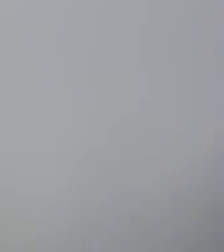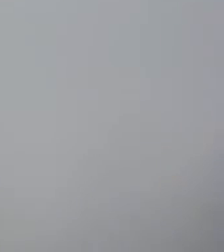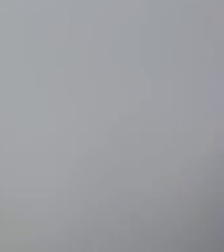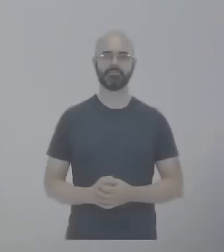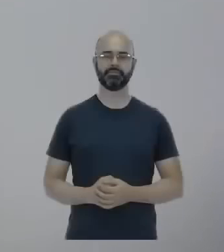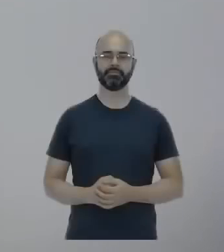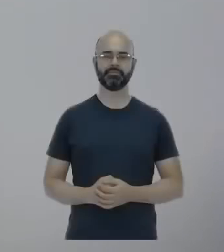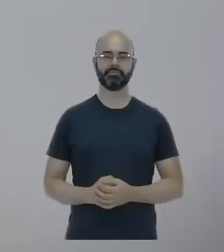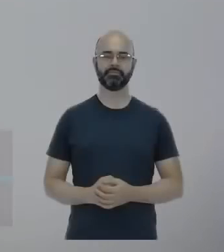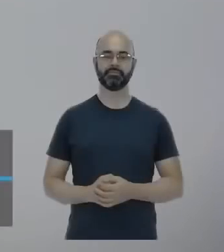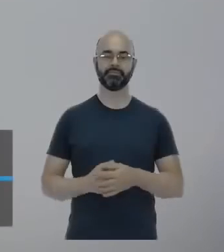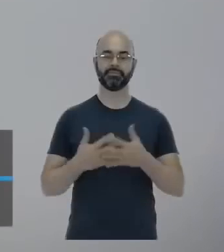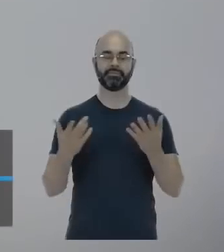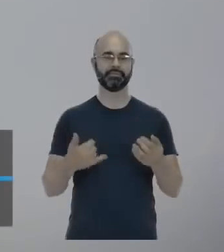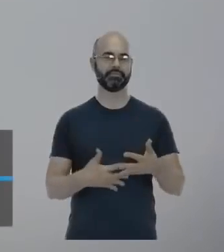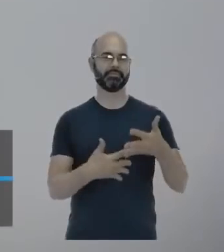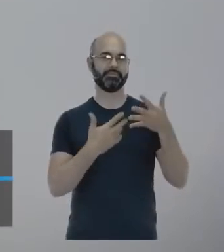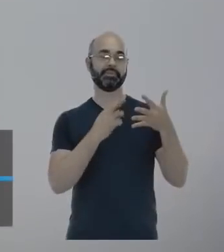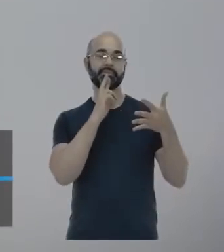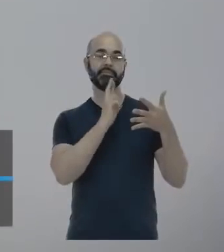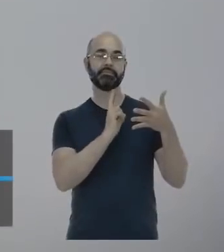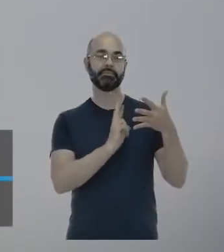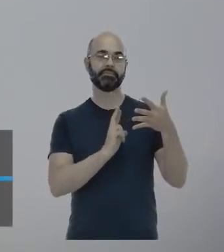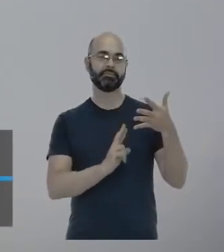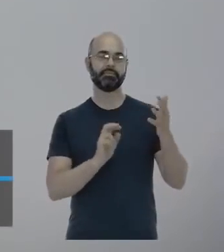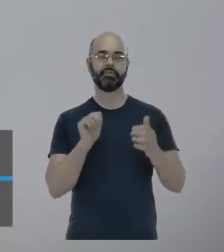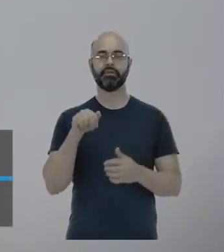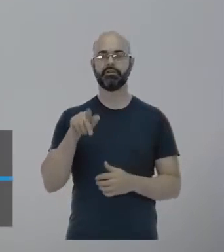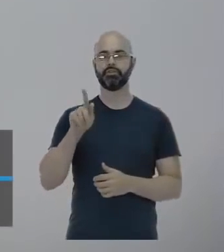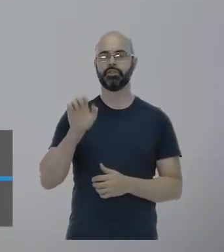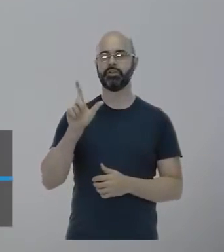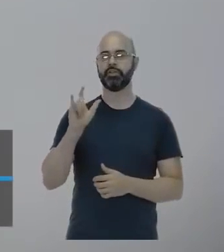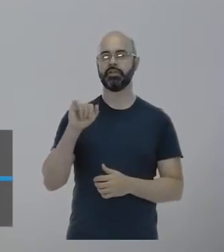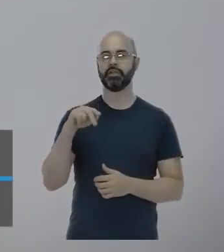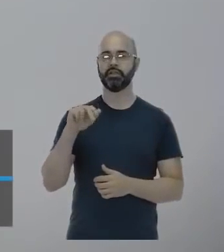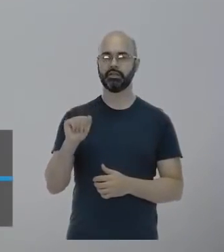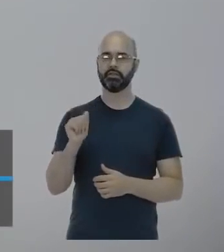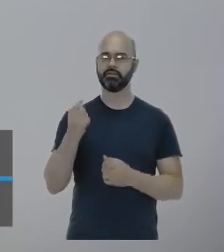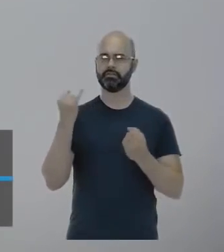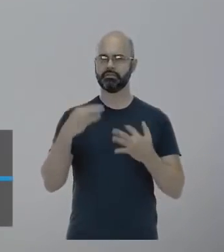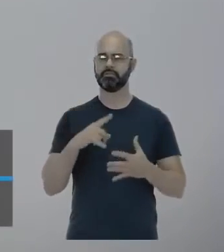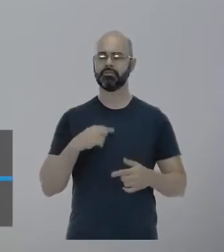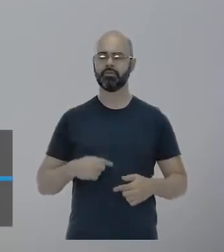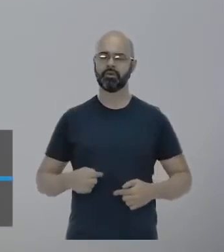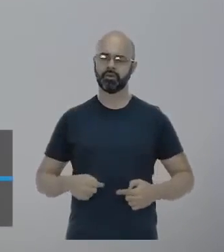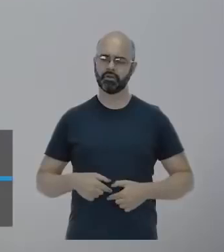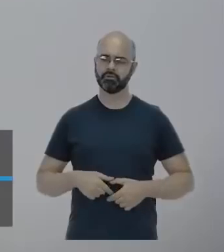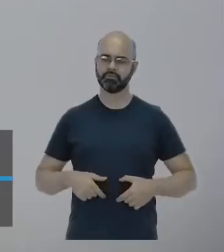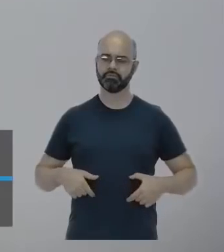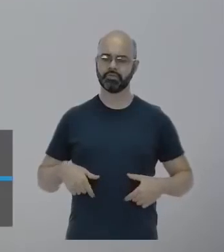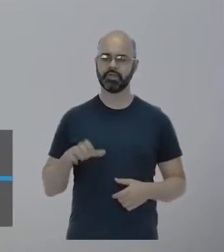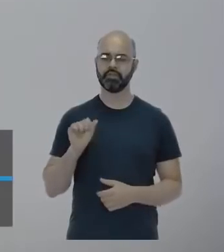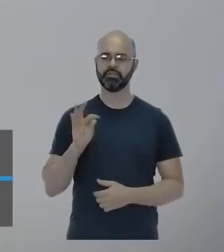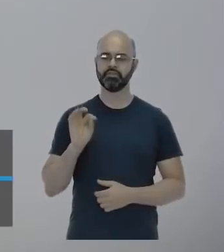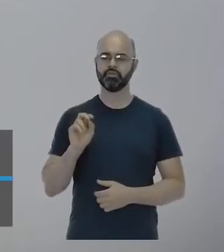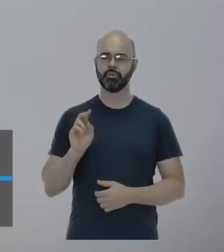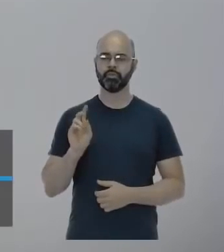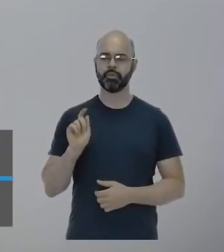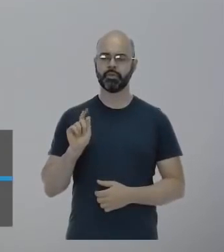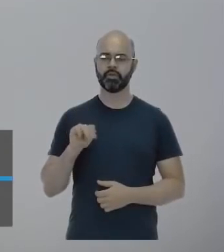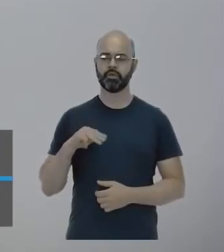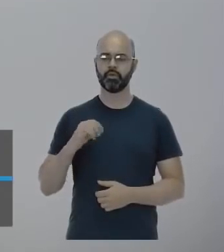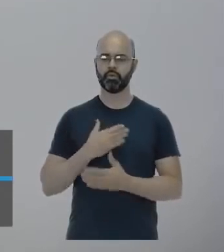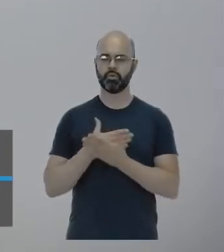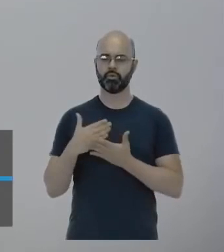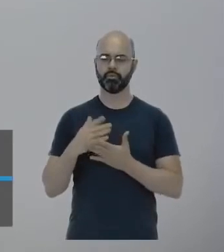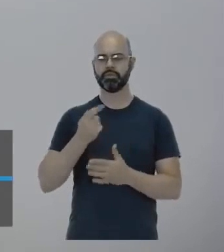Oi, Ed, a gente tem aqui algumas respostas, ó. A Angelina, ela tá dizendo que é no estômago. Já a Letícia tá dizendo que começa na